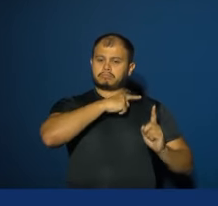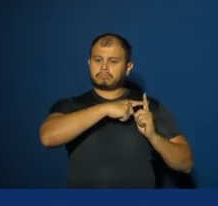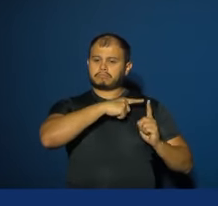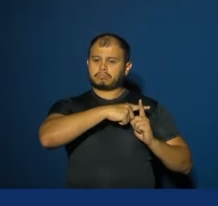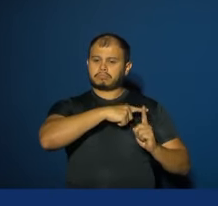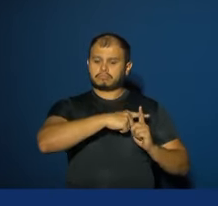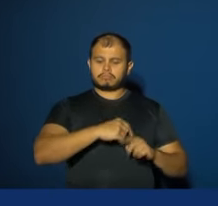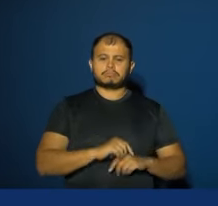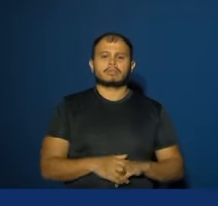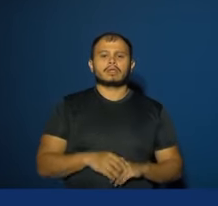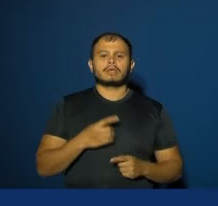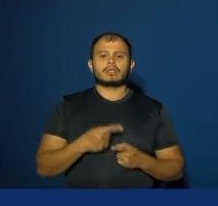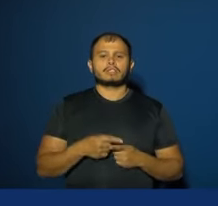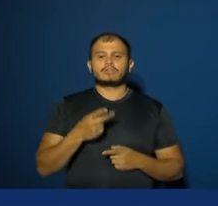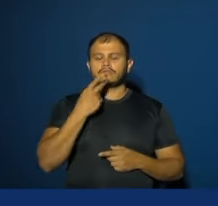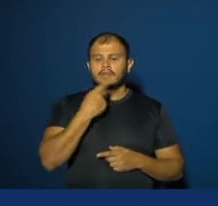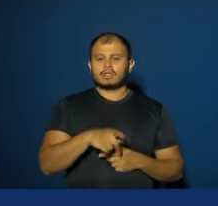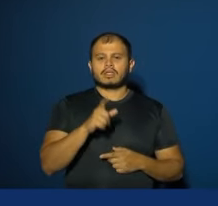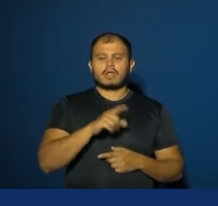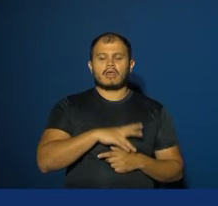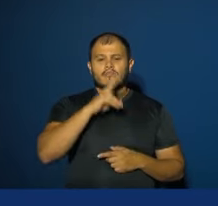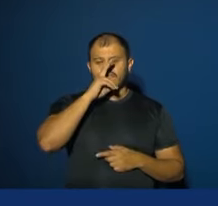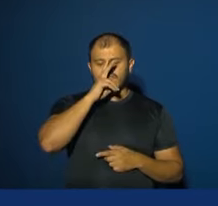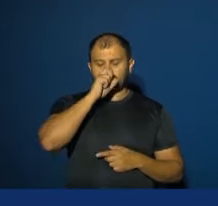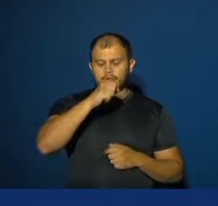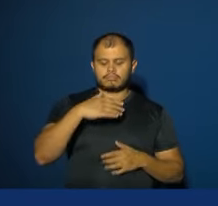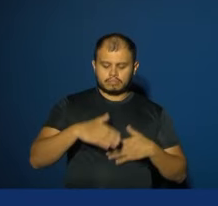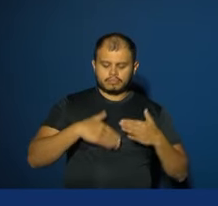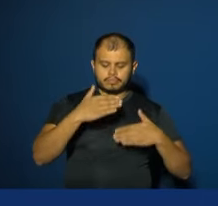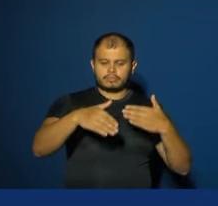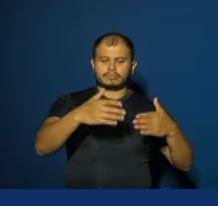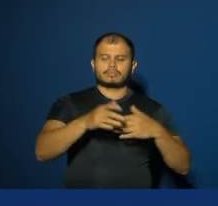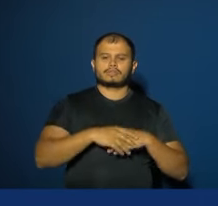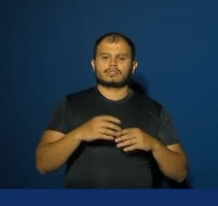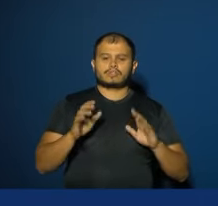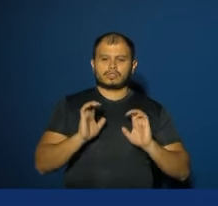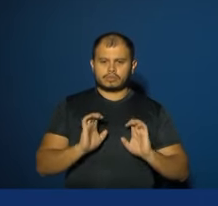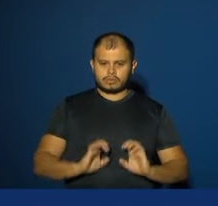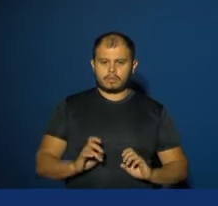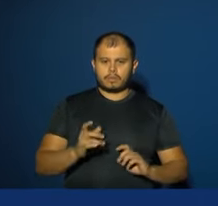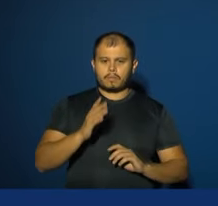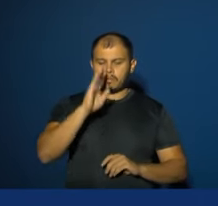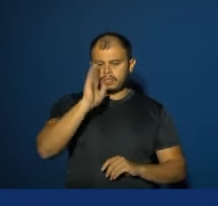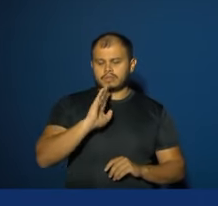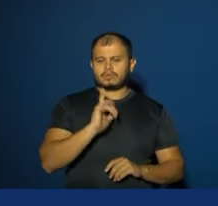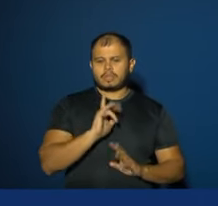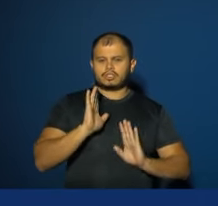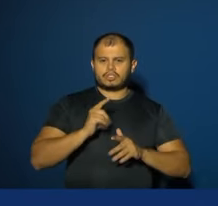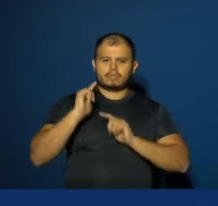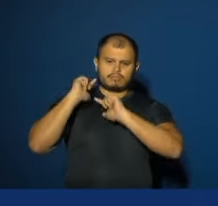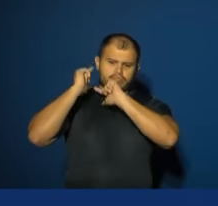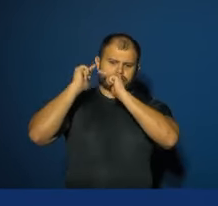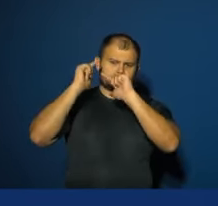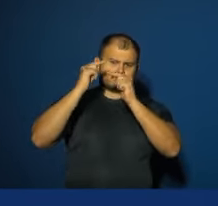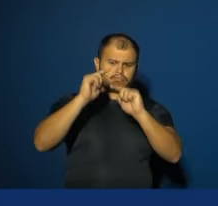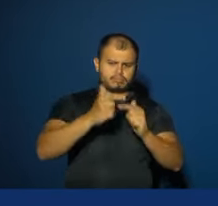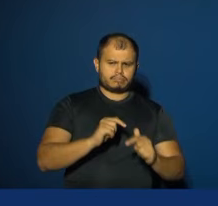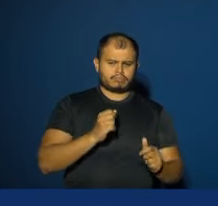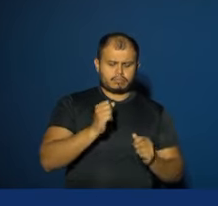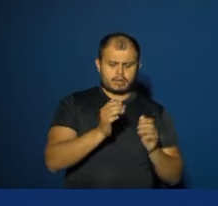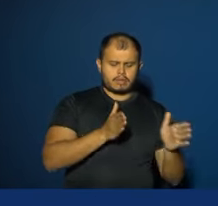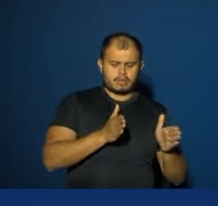eh aquilo que nós chamamos um super ciclo de investimento em infraestrutura não é o Brasil investe historicamente desde os anos